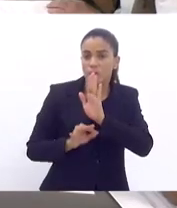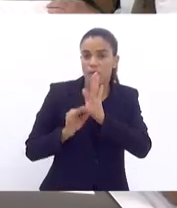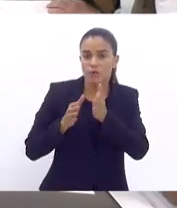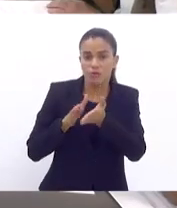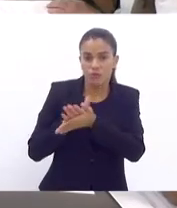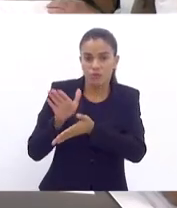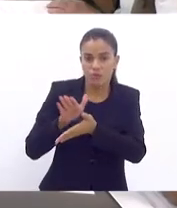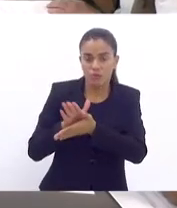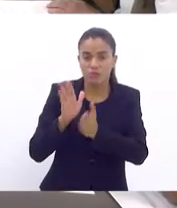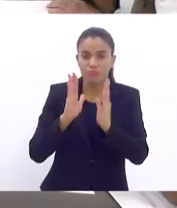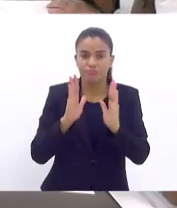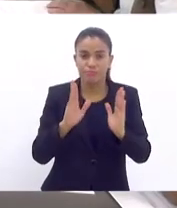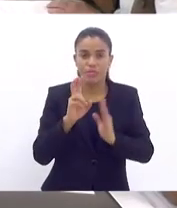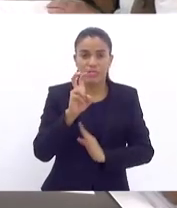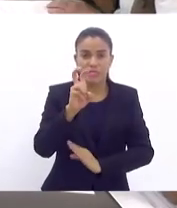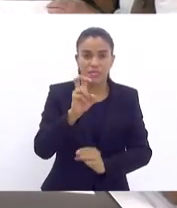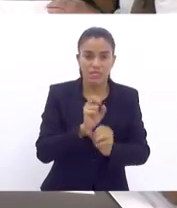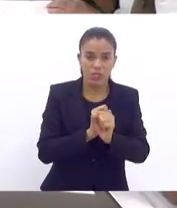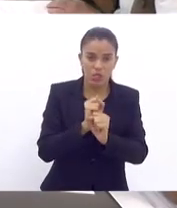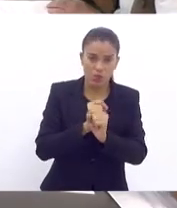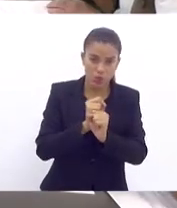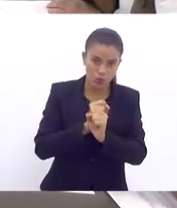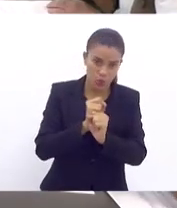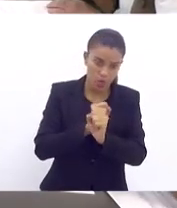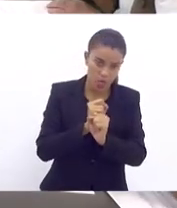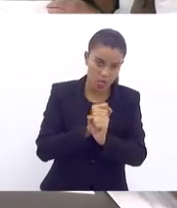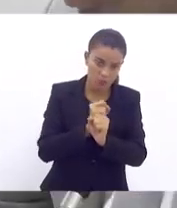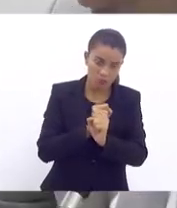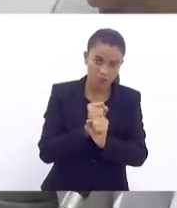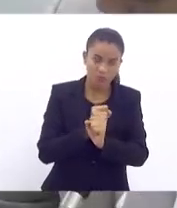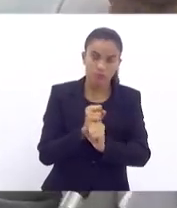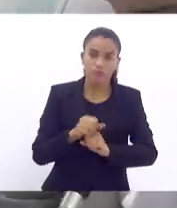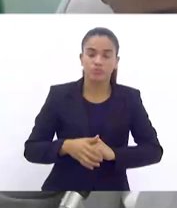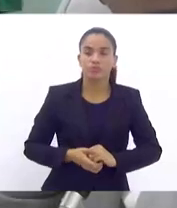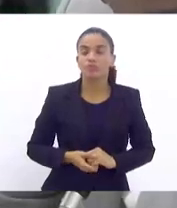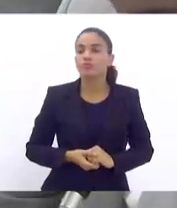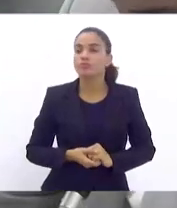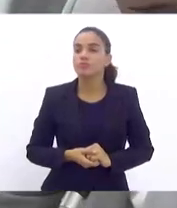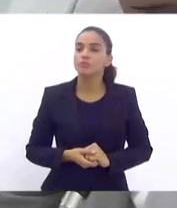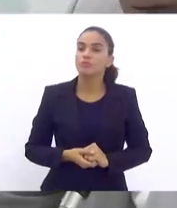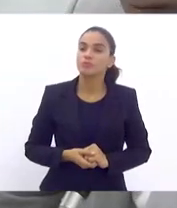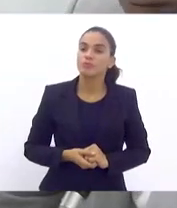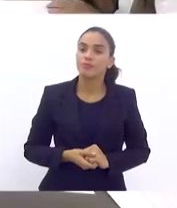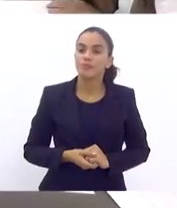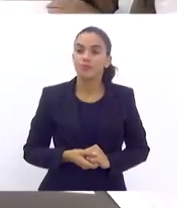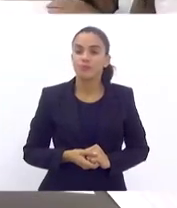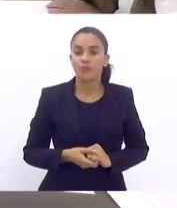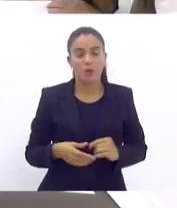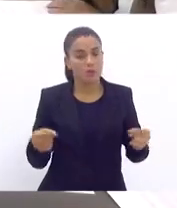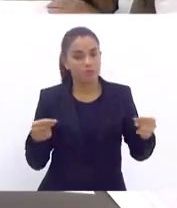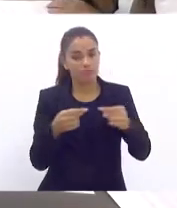menos cinco anos na forma em que menciona para aparecer Deputado Filipinho Habib's